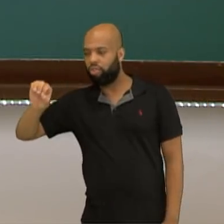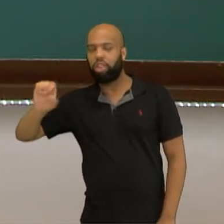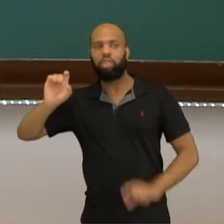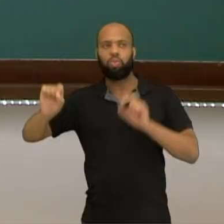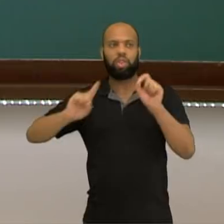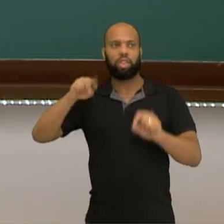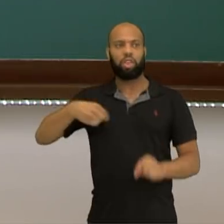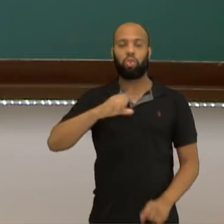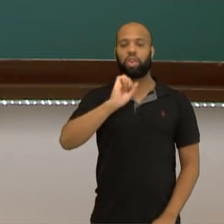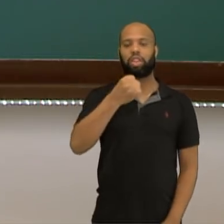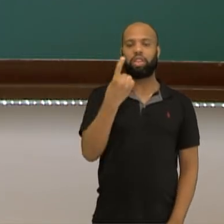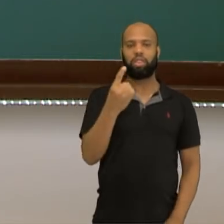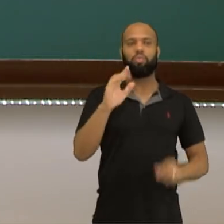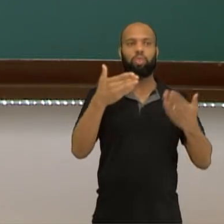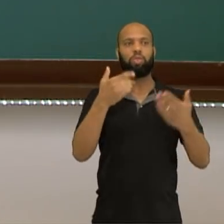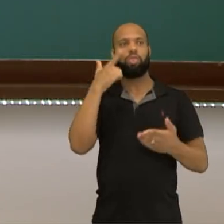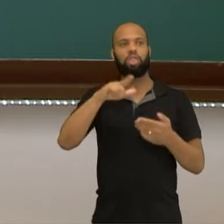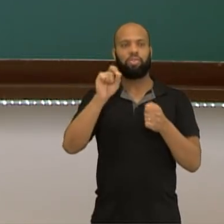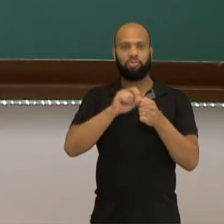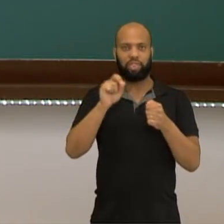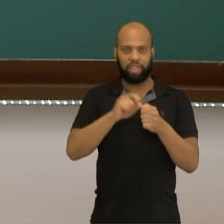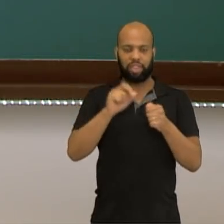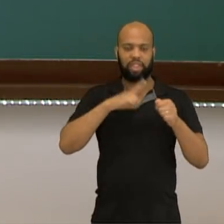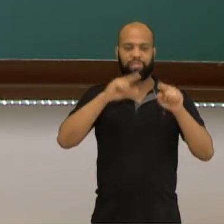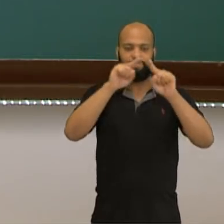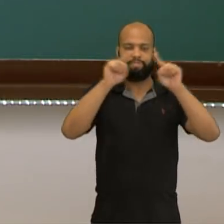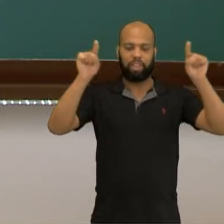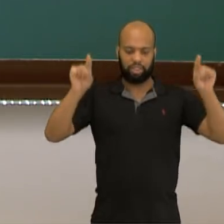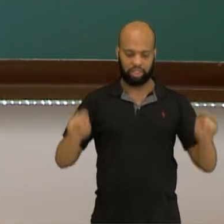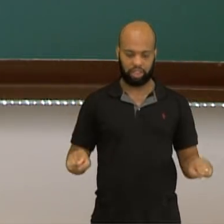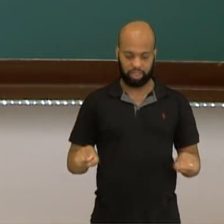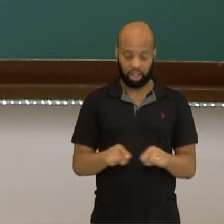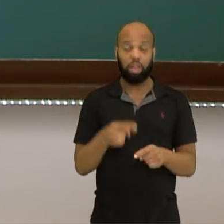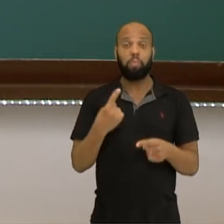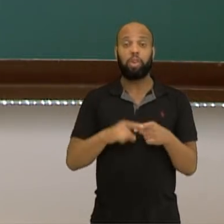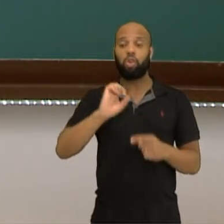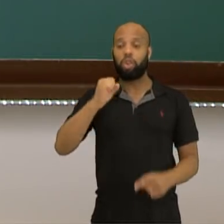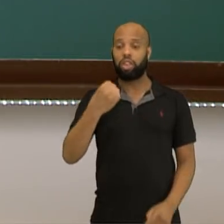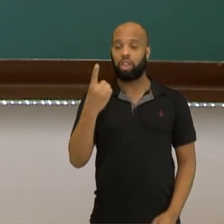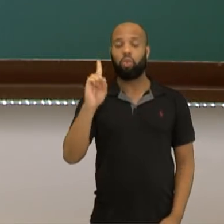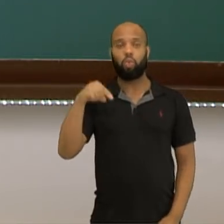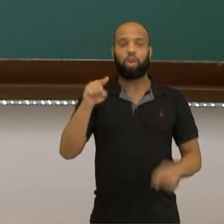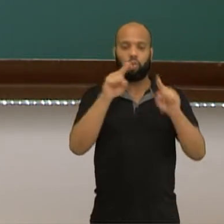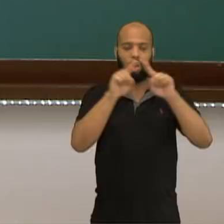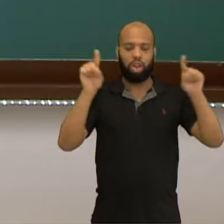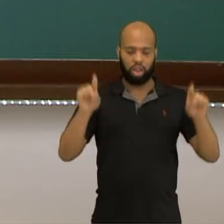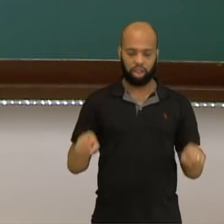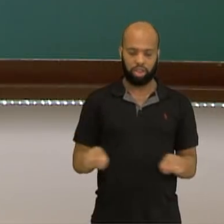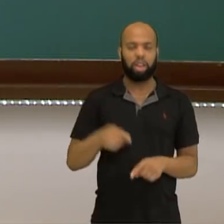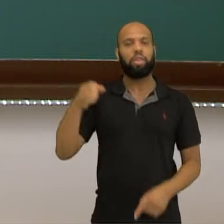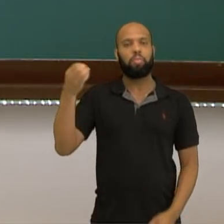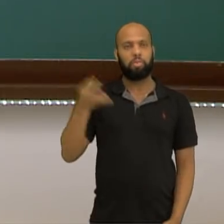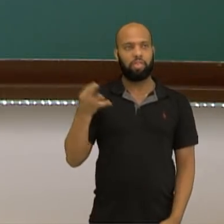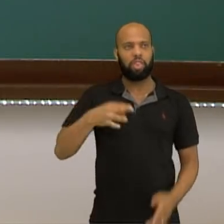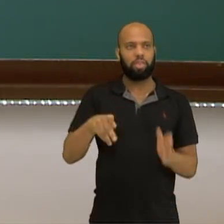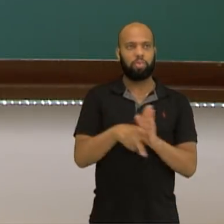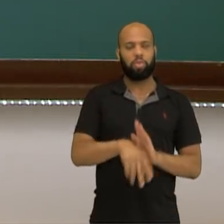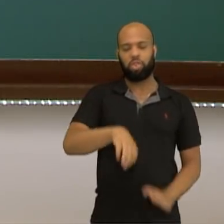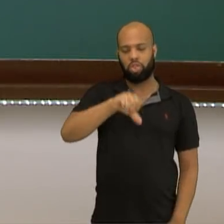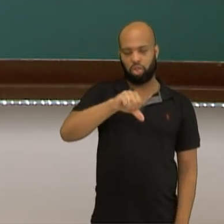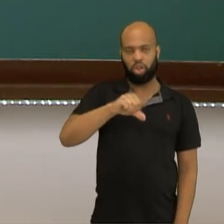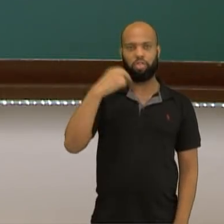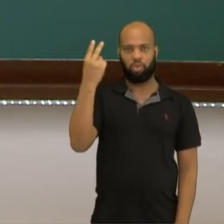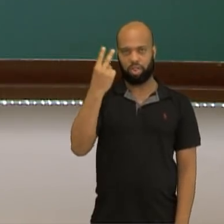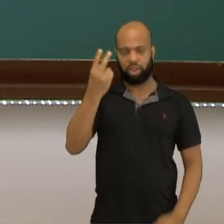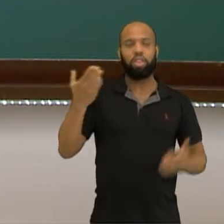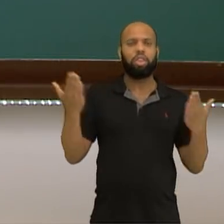81. Então, a gente consegue construir o 81 é um quadrado perfeito de 9 ao quadrado, certo? Muito bem,